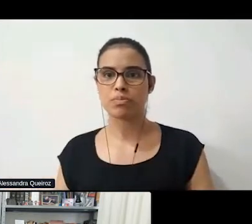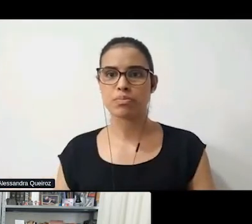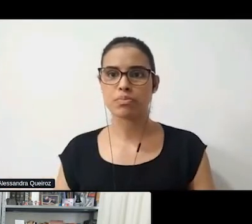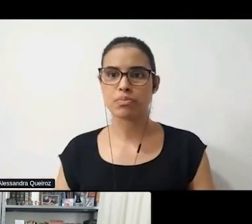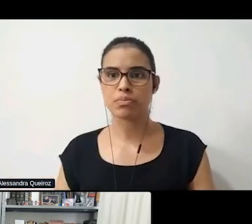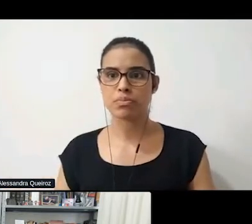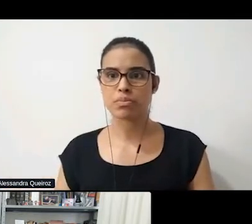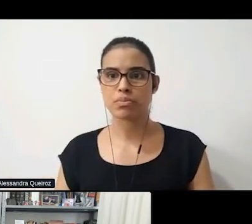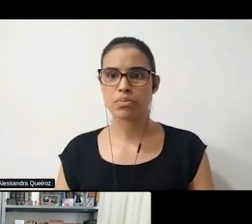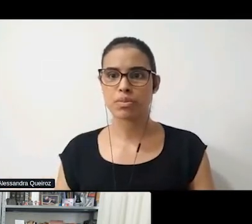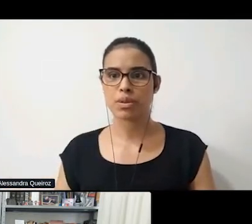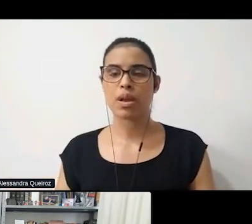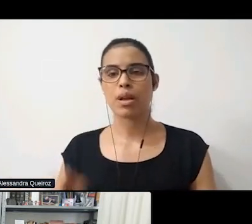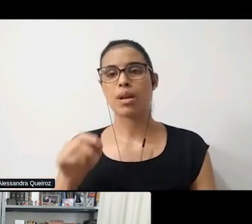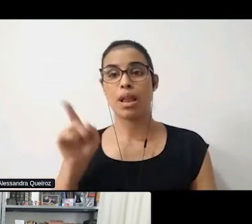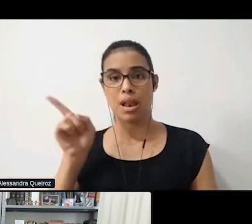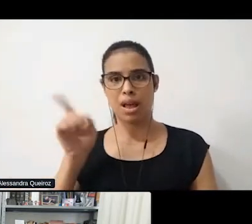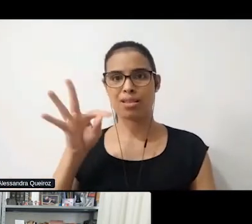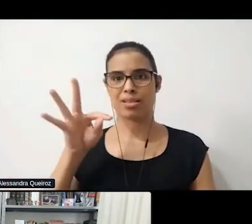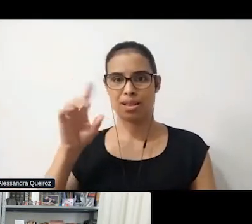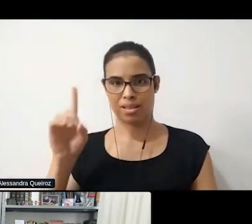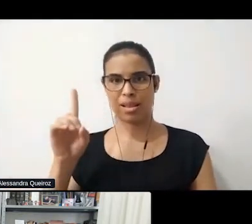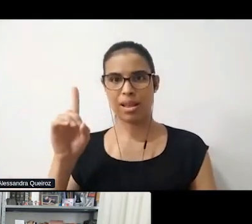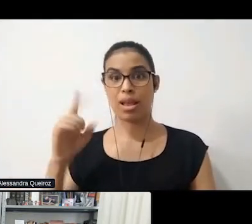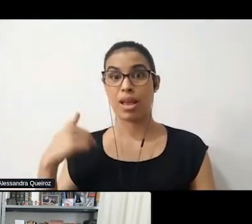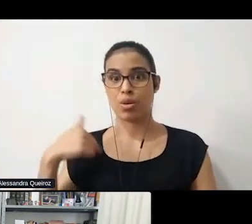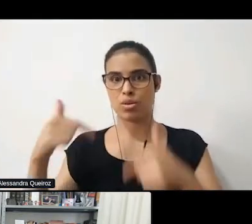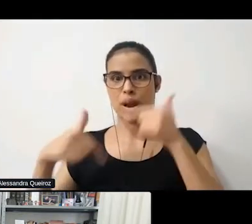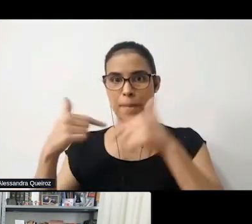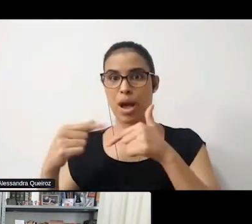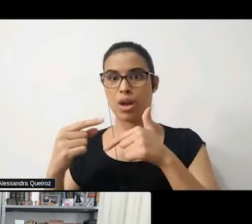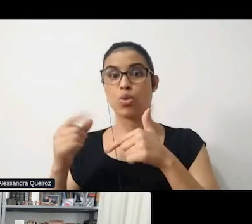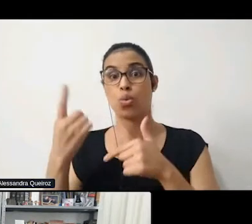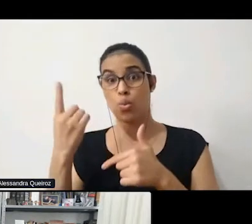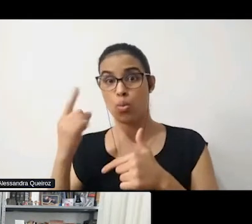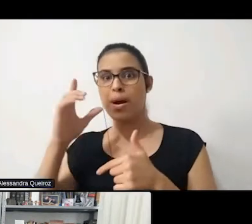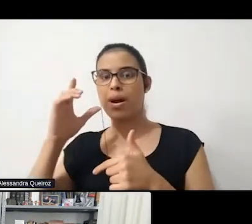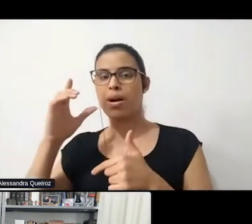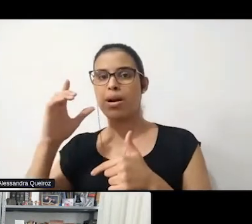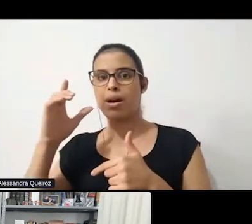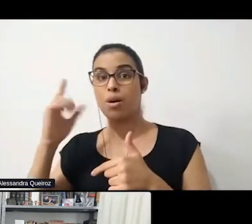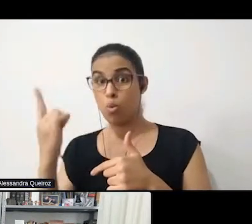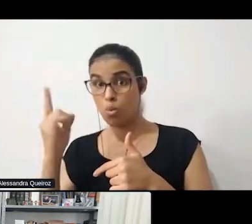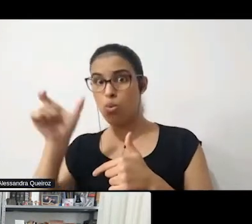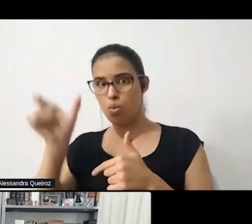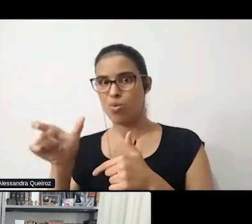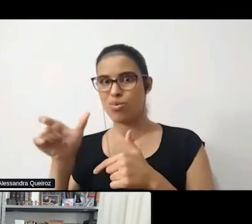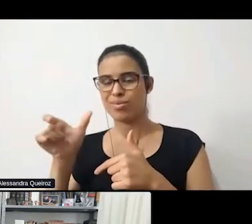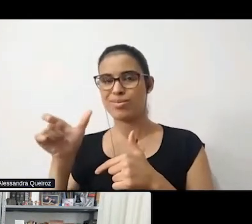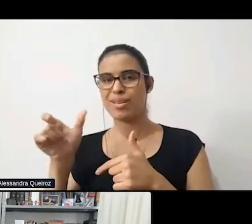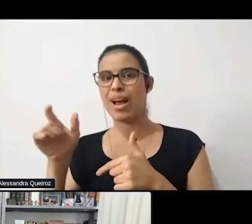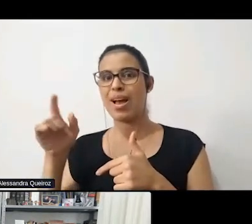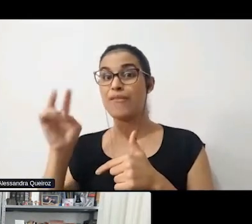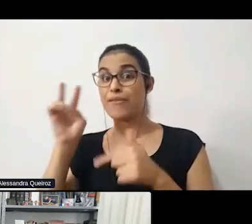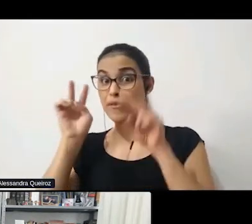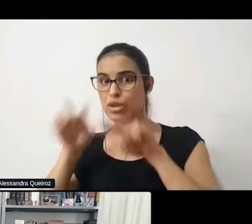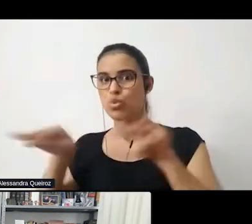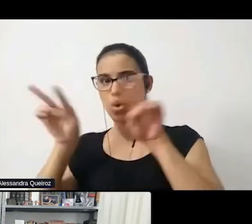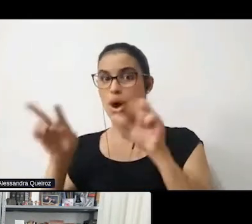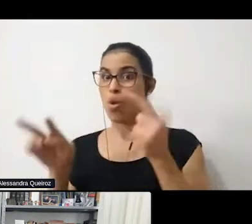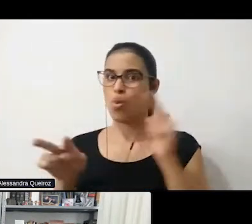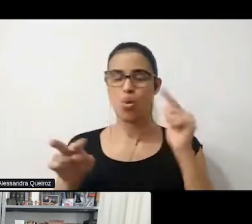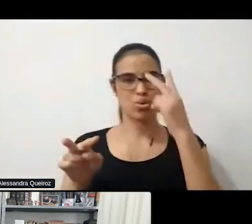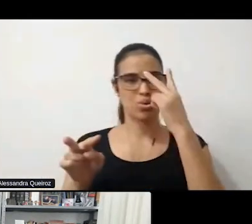em par. Então, é uma pessoa visual e uma não visual. E assim, no dia a dia você vai aprendendo algumas coisas. E